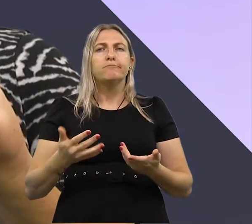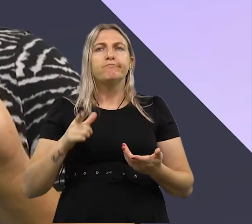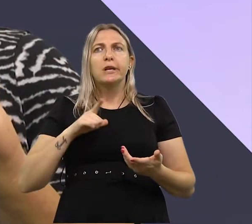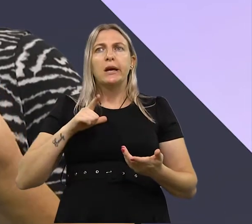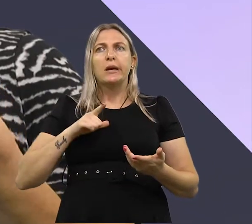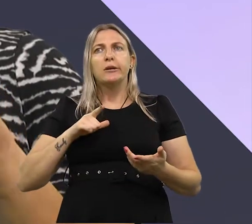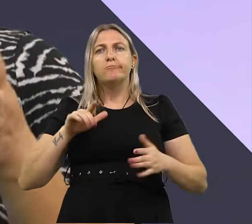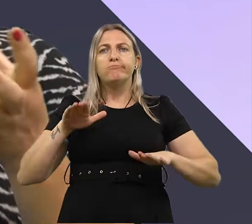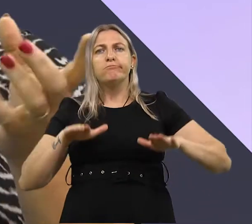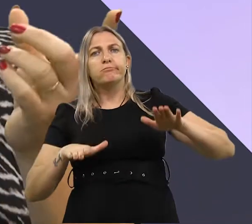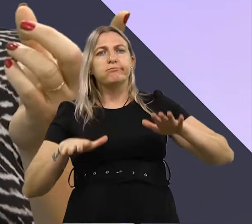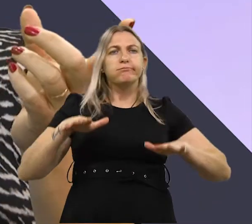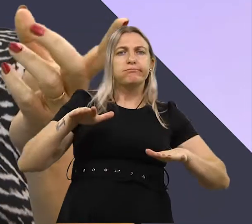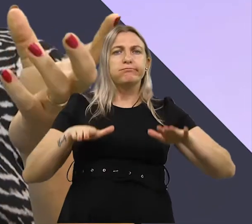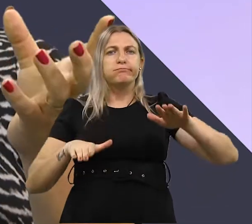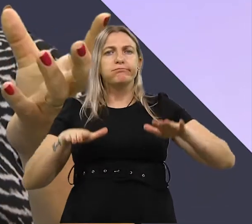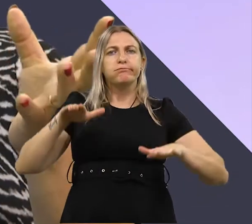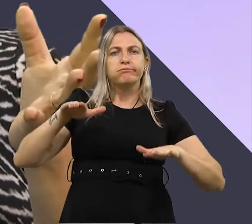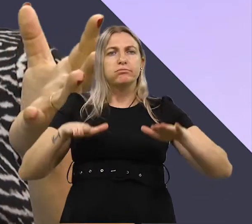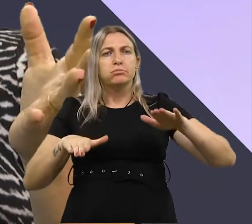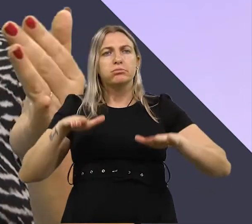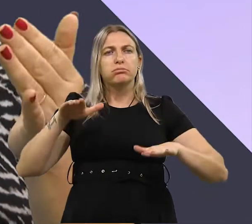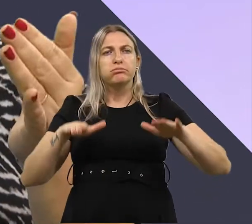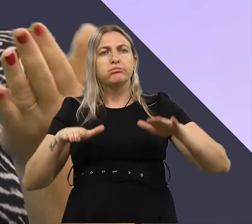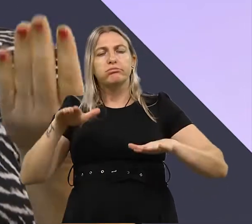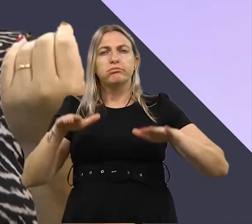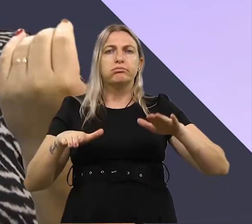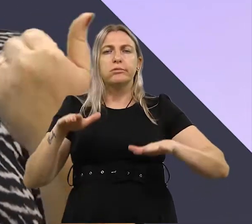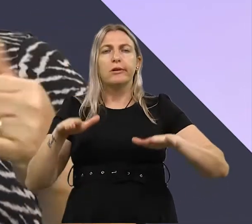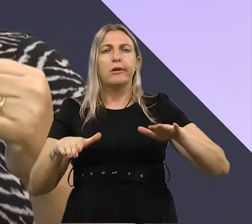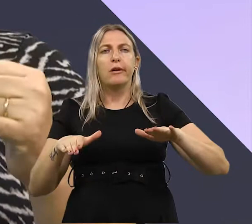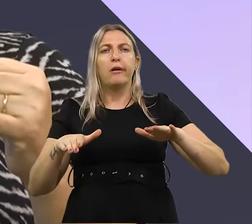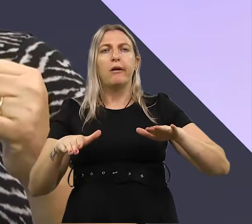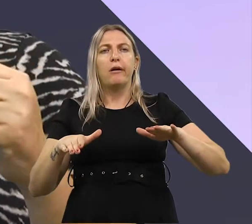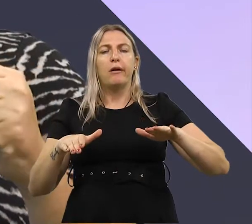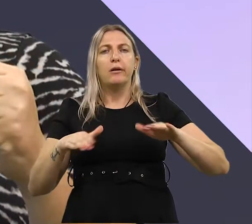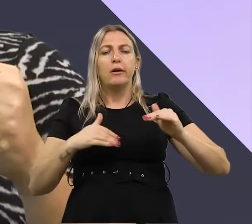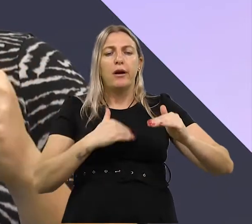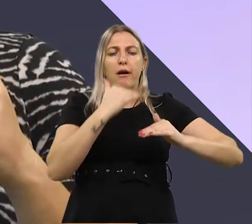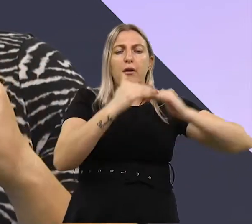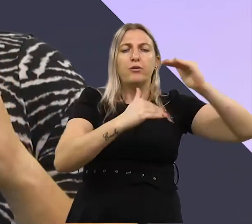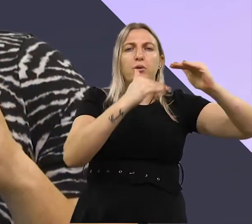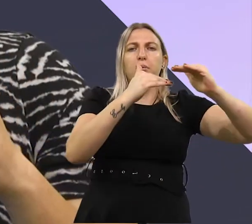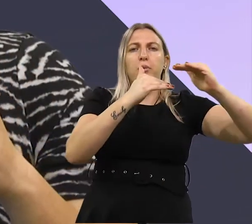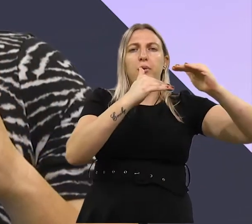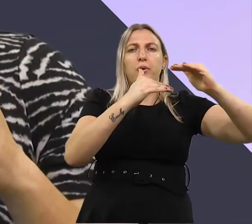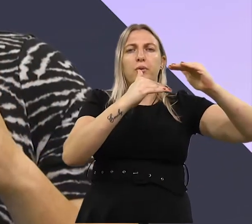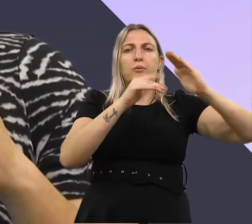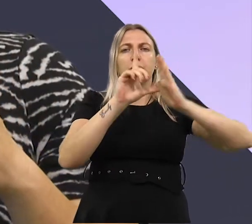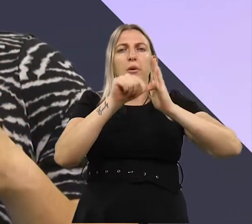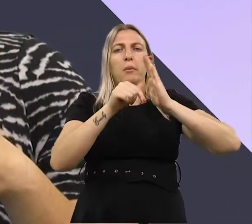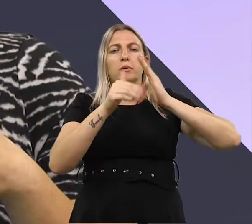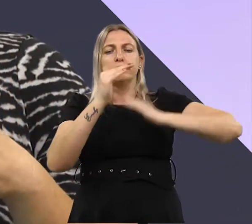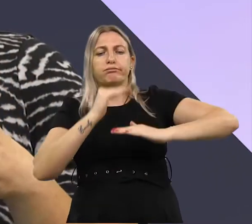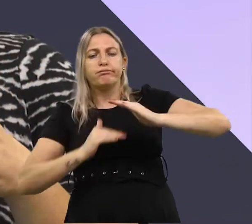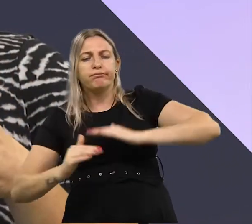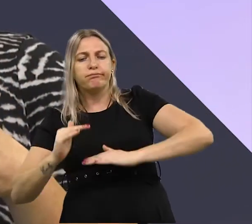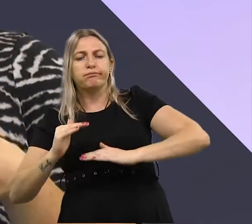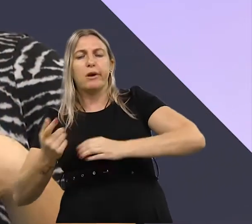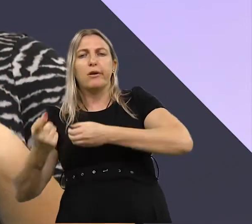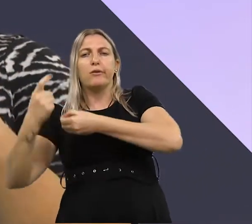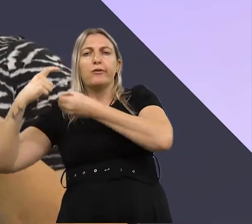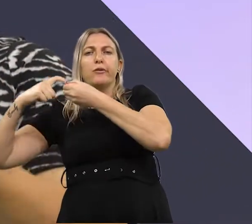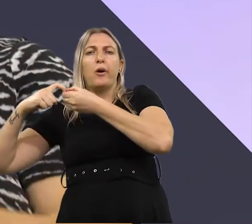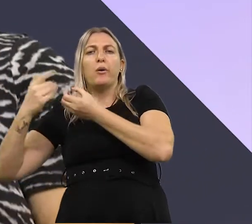é uma espécie de, vamos dizer assim, volta, né, ao passado, né, exatamente a gente fala